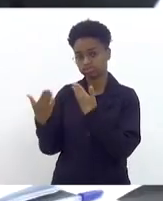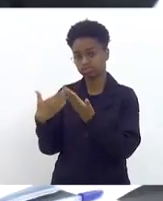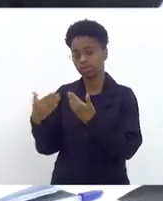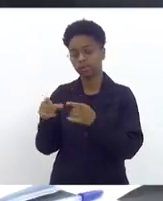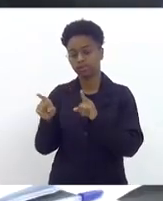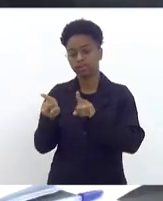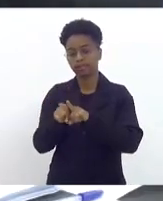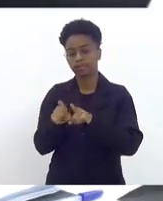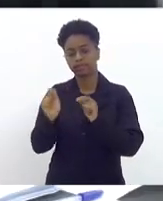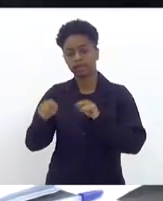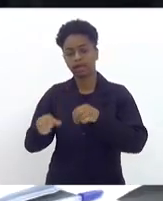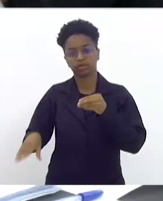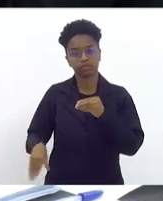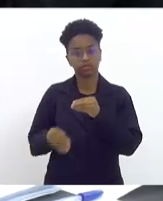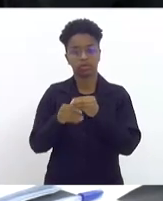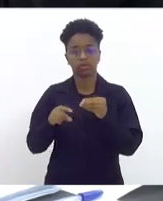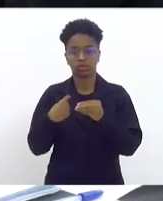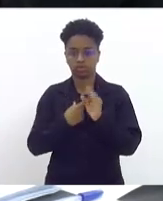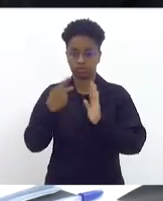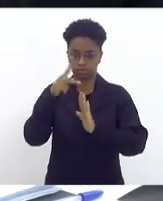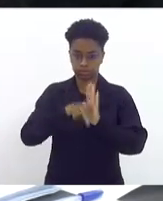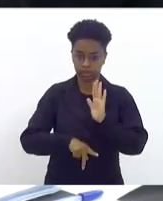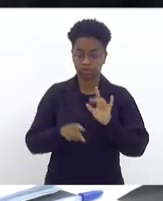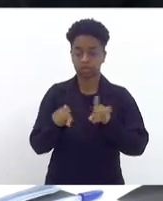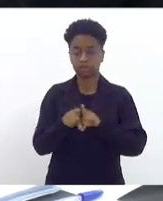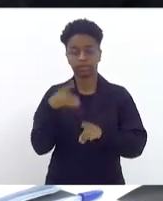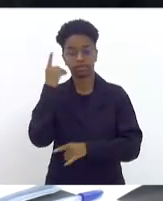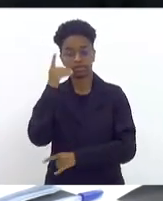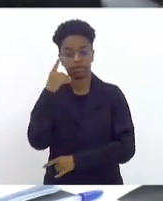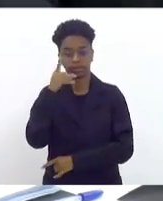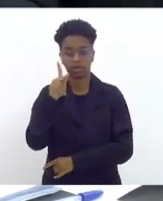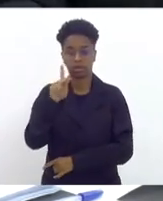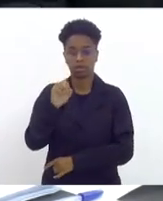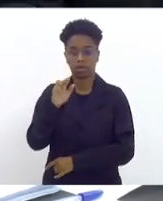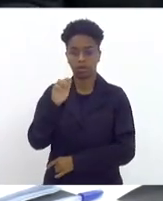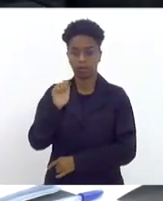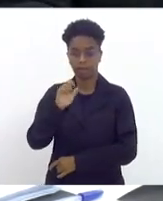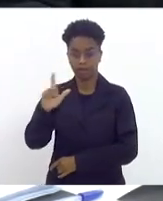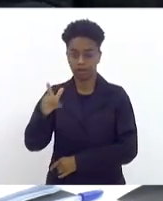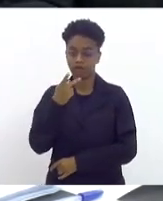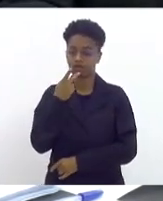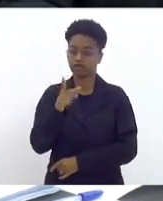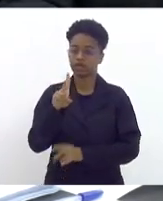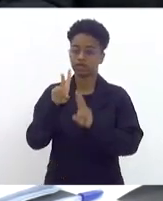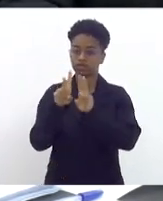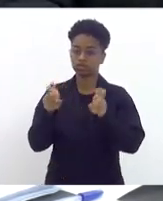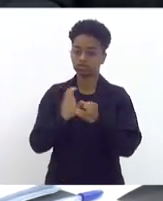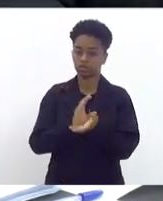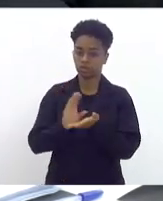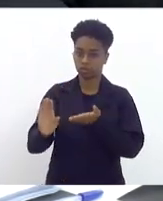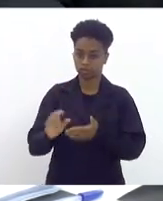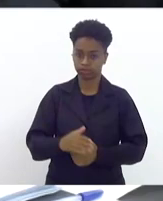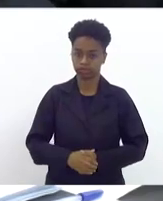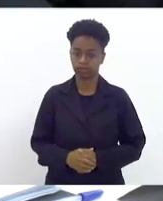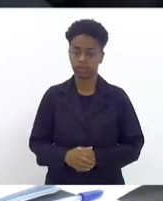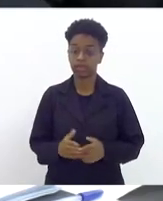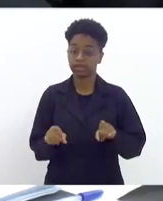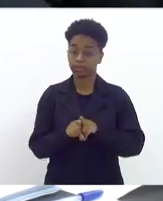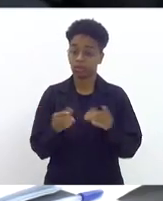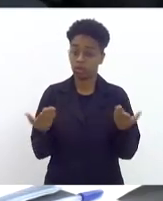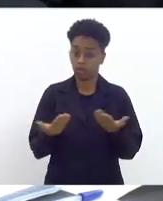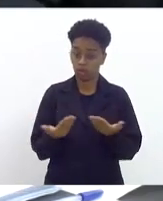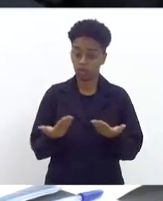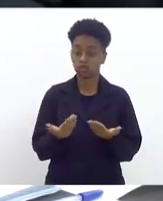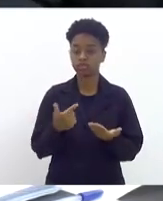conosco para o nosso projeto tem AVT o vt45 e do deputado poubel que fala sobre o fomento que eu ainda vou durante o dia de hoje